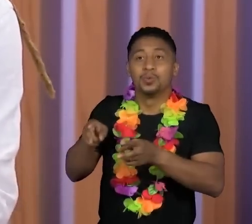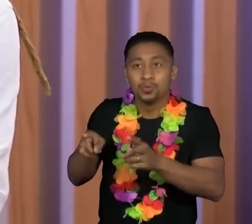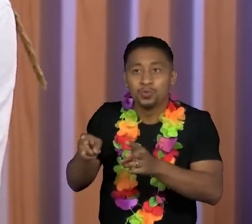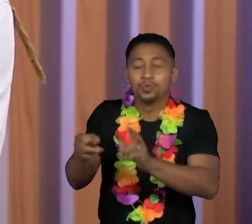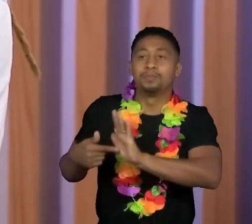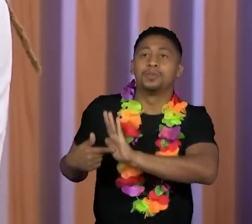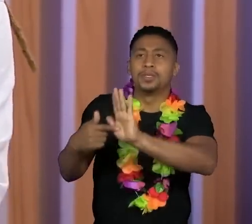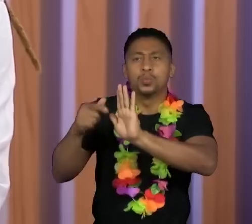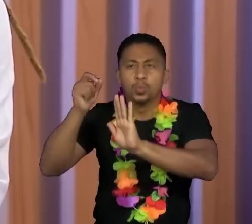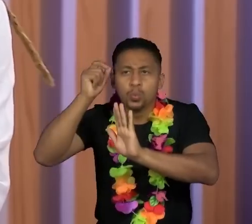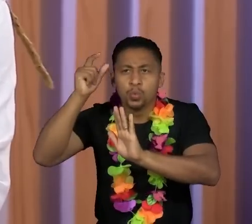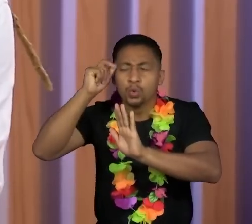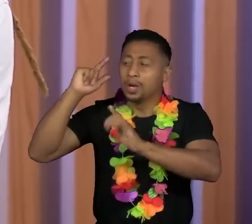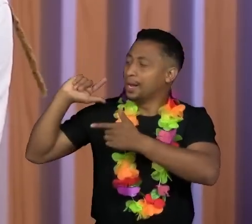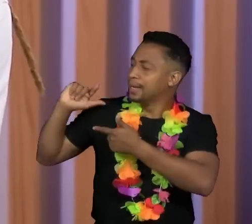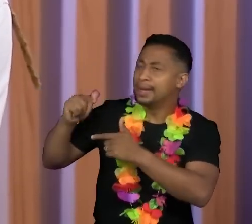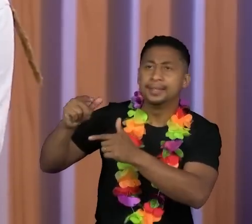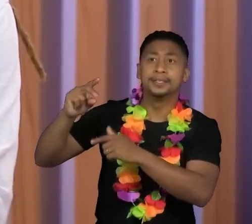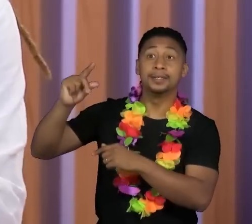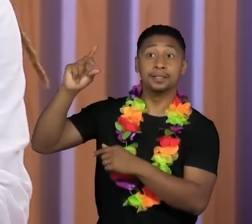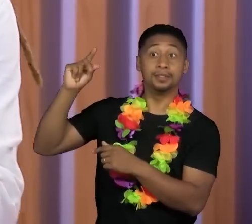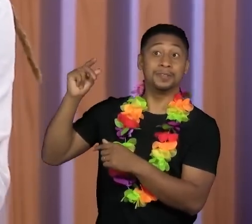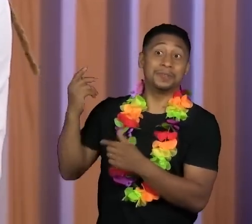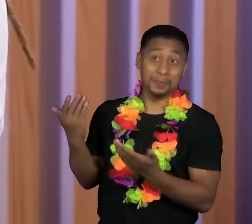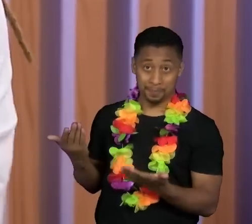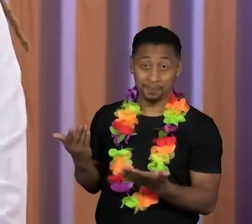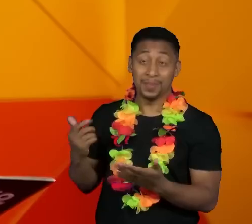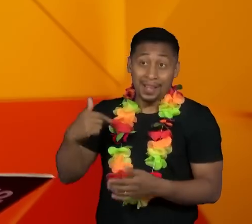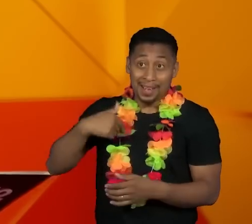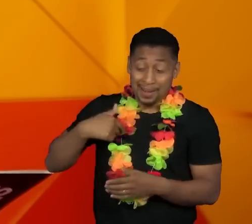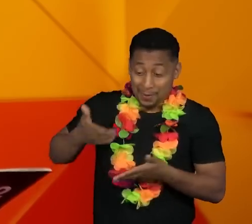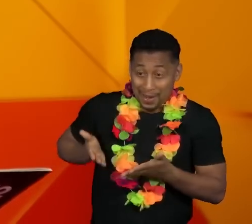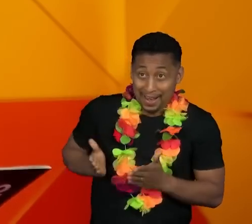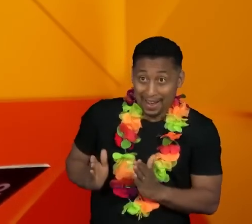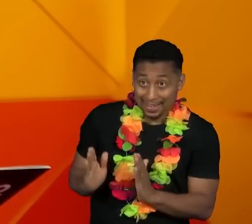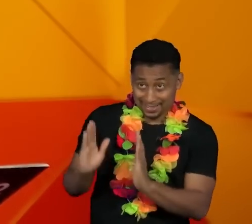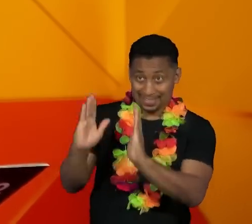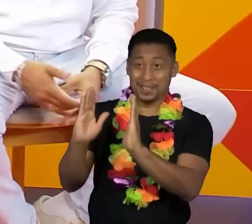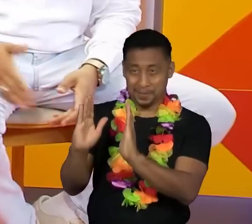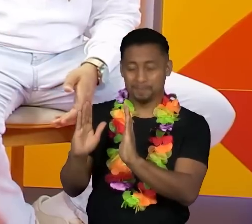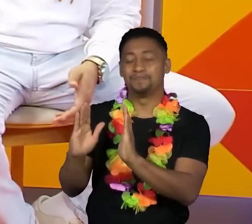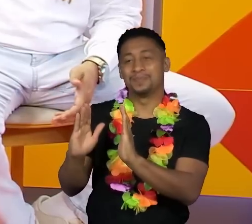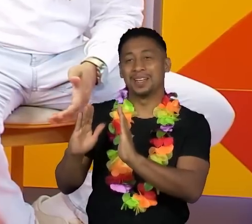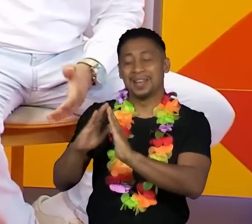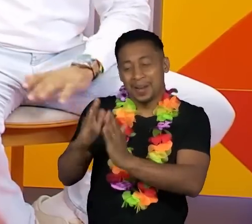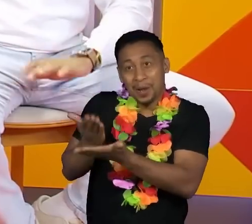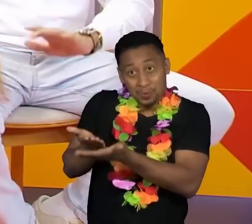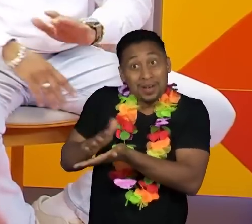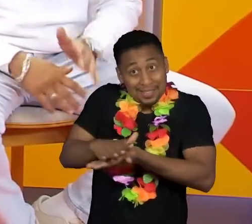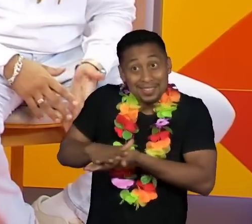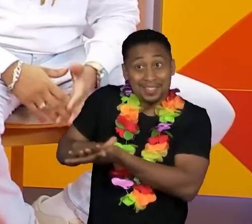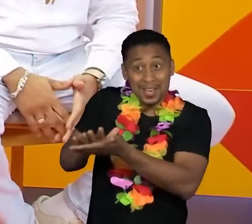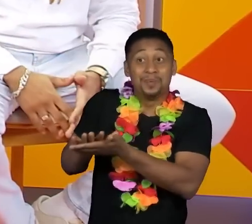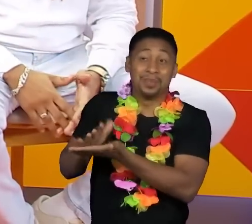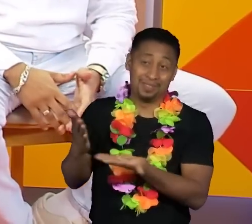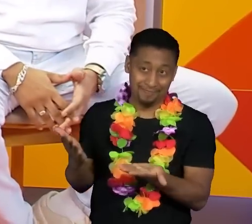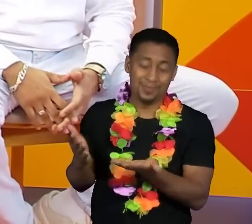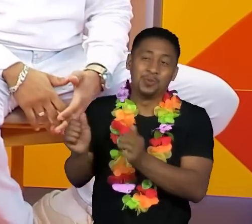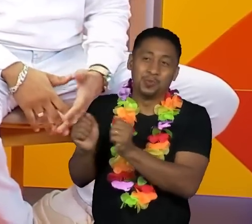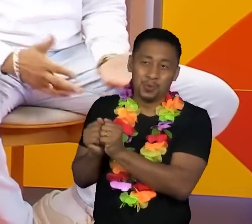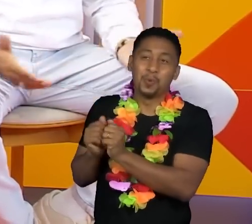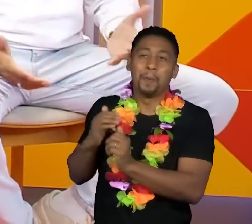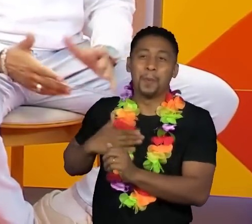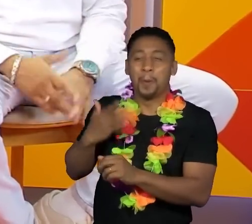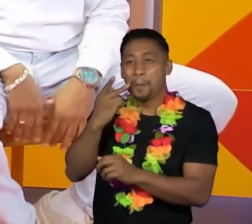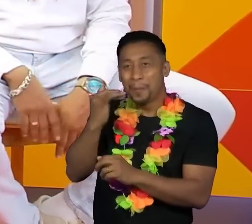uma particularidade muito grande, porque a escola onde eu nasci, a escola de samba do meu falecido pai, seu Jair, e meu pai iniciou das mãos do seu Carlão,